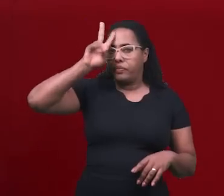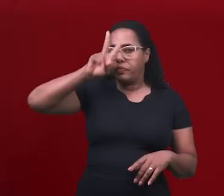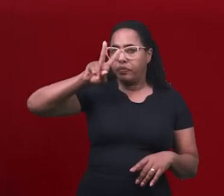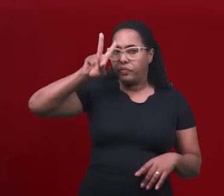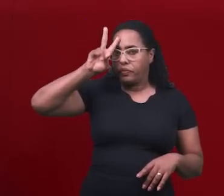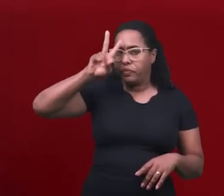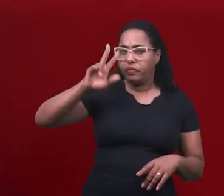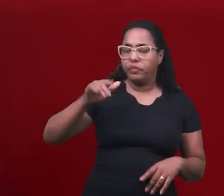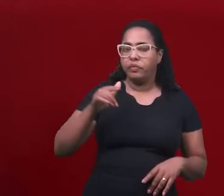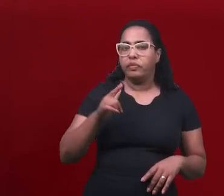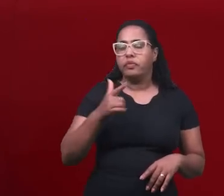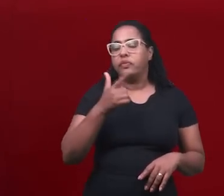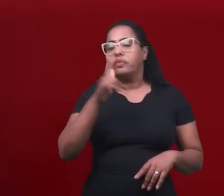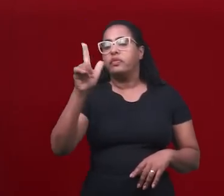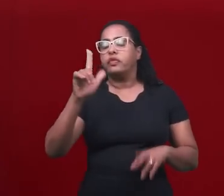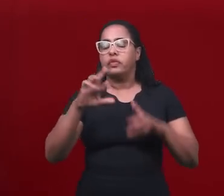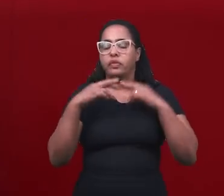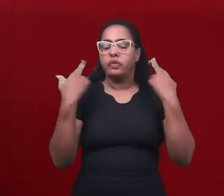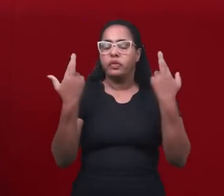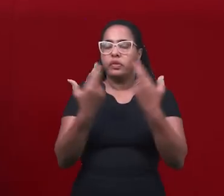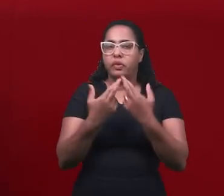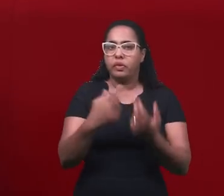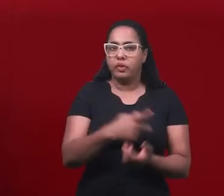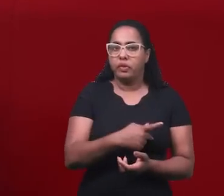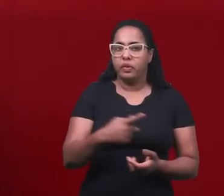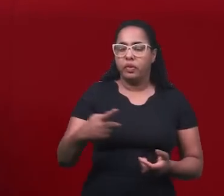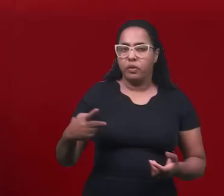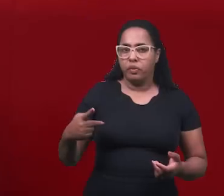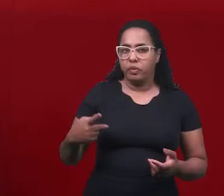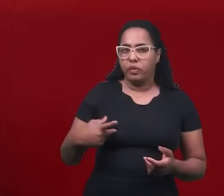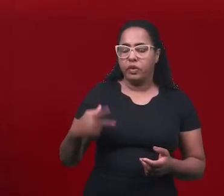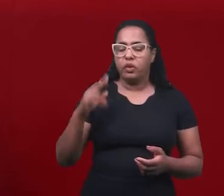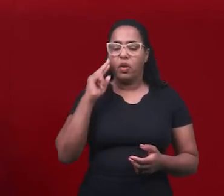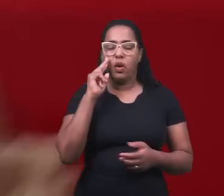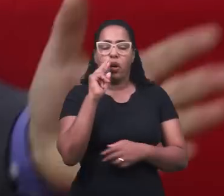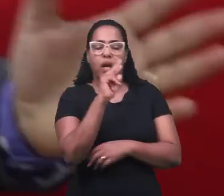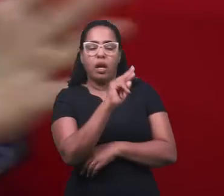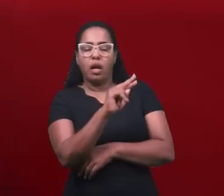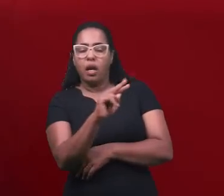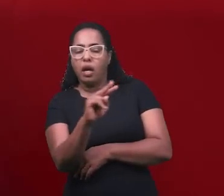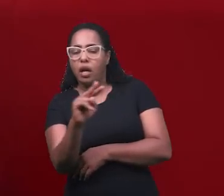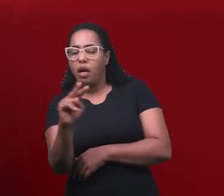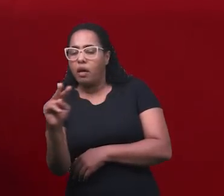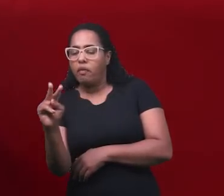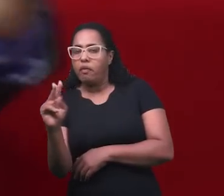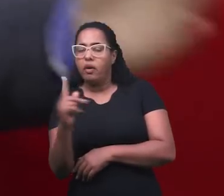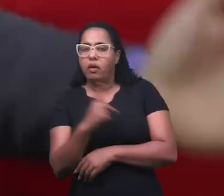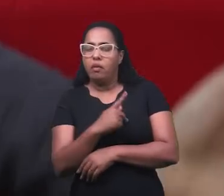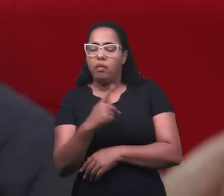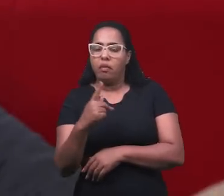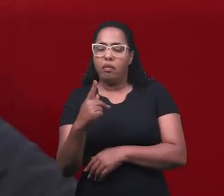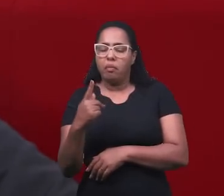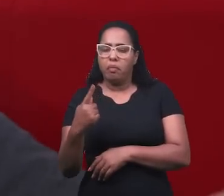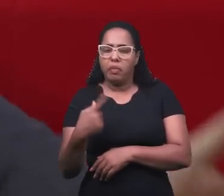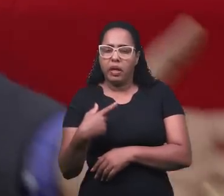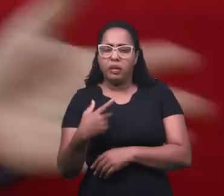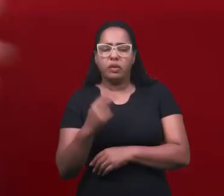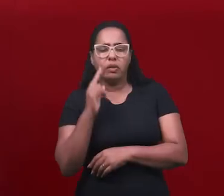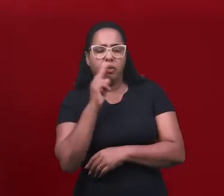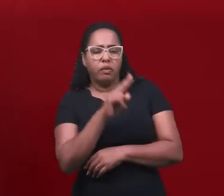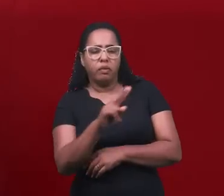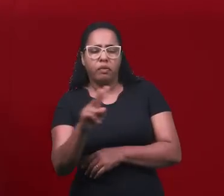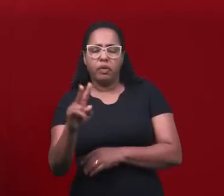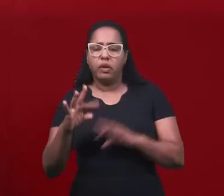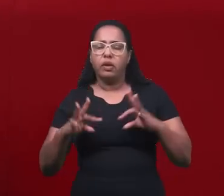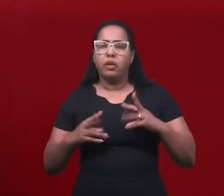história. E outro dia eu tive uma reunião com os pastores lá em Salvador e assim, olhar para aquele monte de pastores e saber que eles são resultado